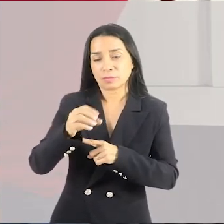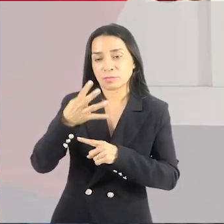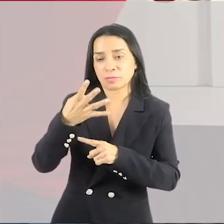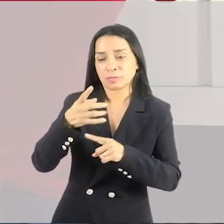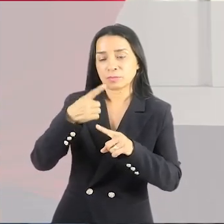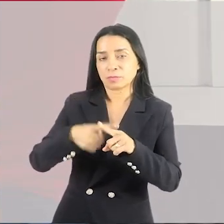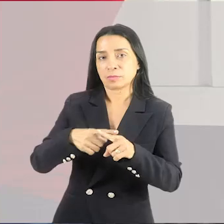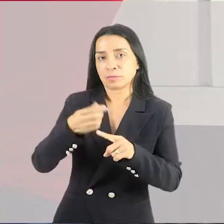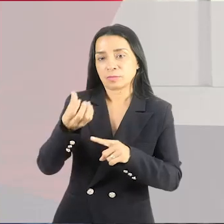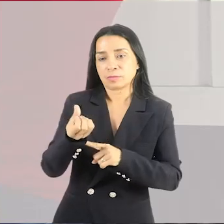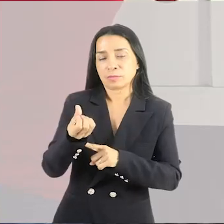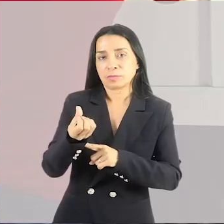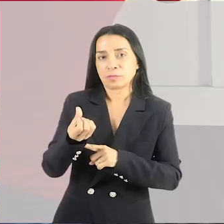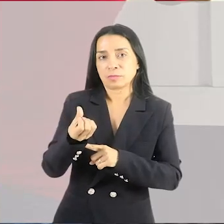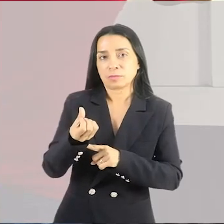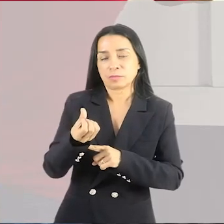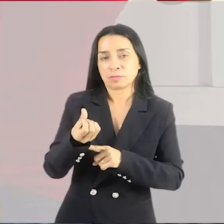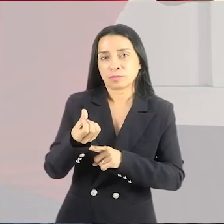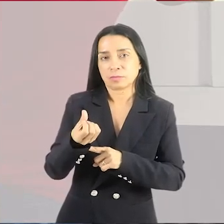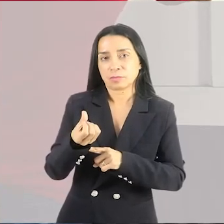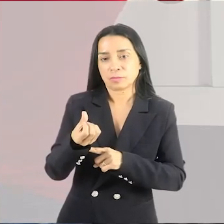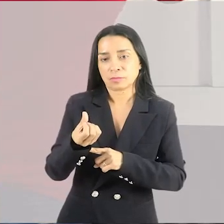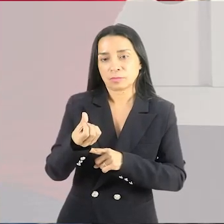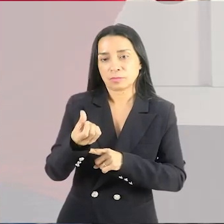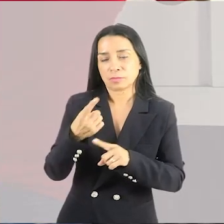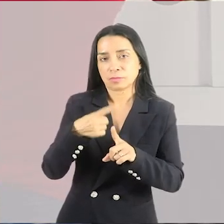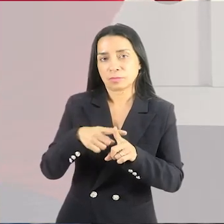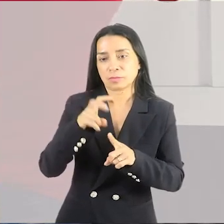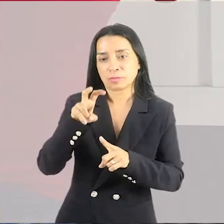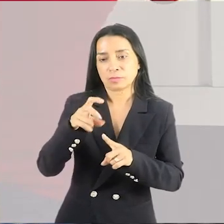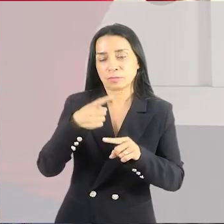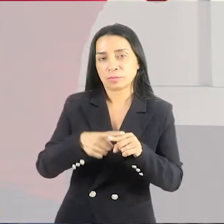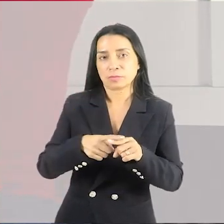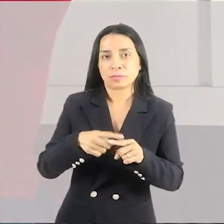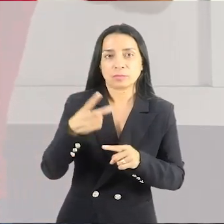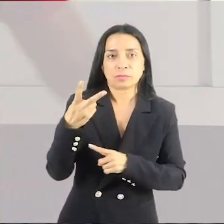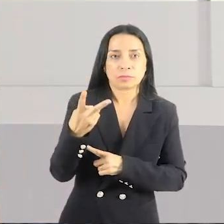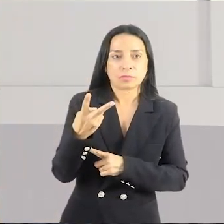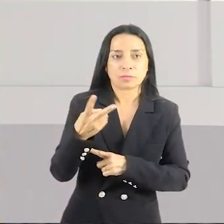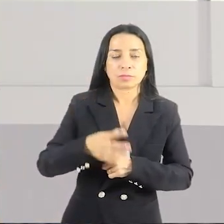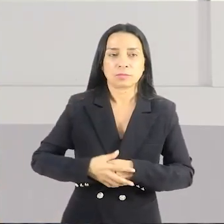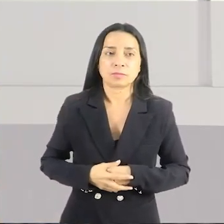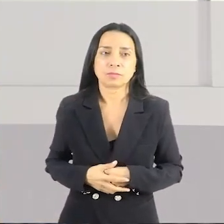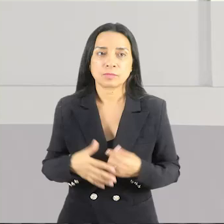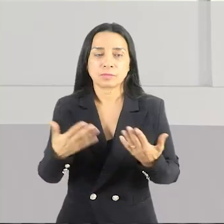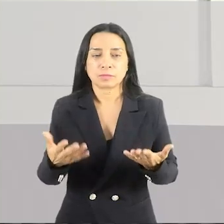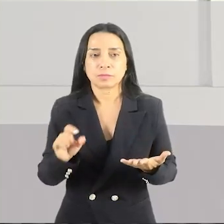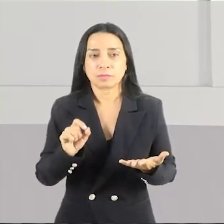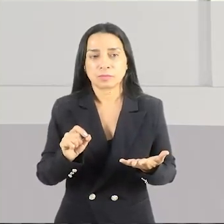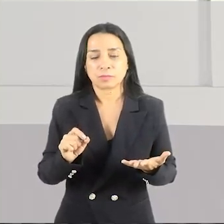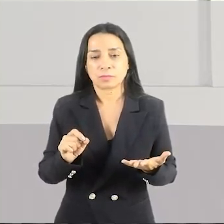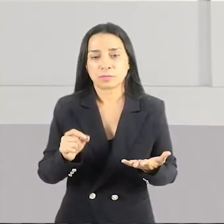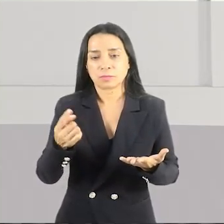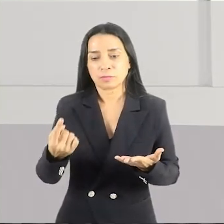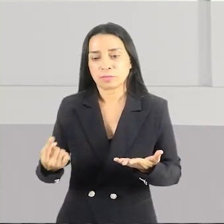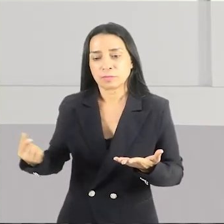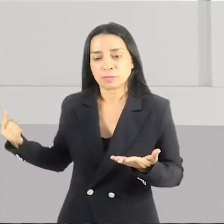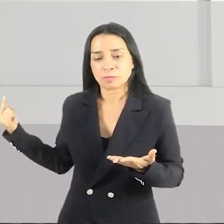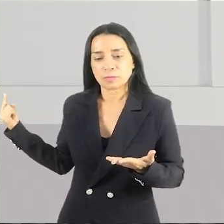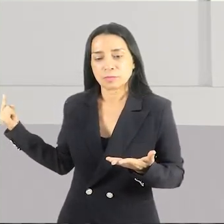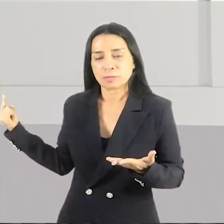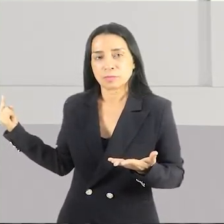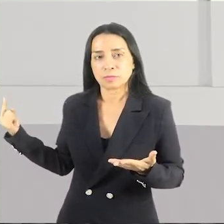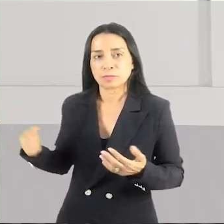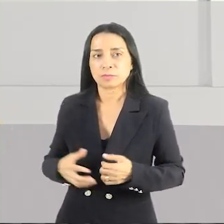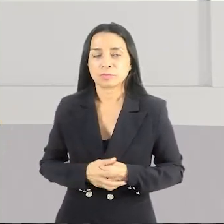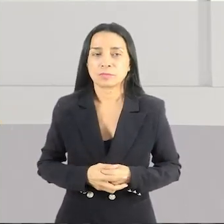4 vezes o 6, mais 5 vezes o 2. Embaixo, aqui, ó. Tá?